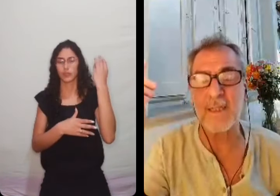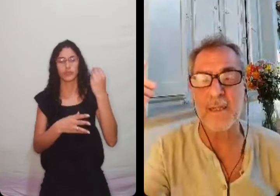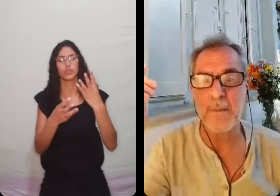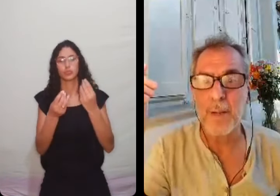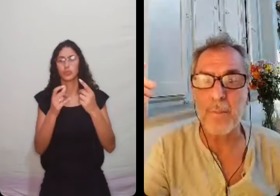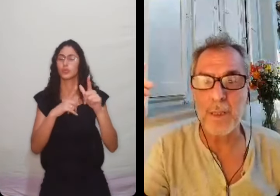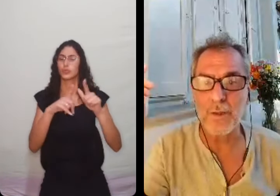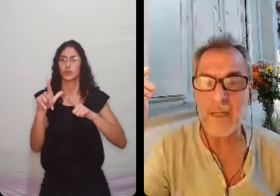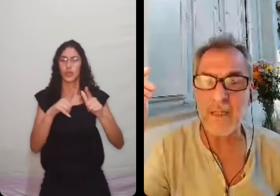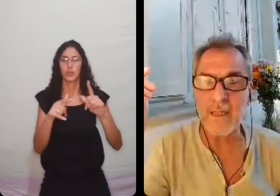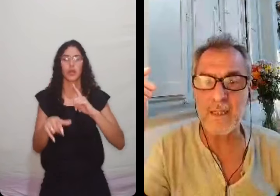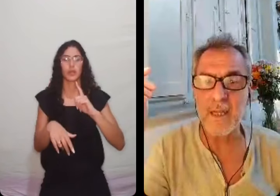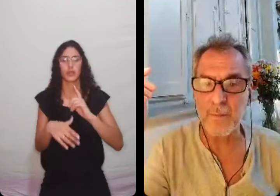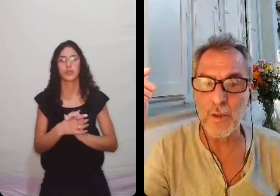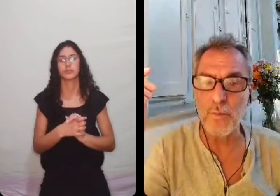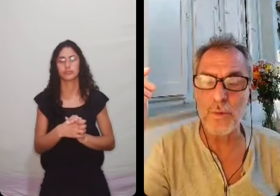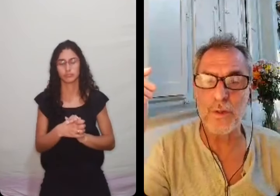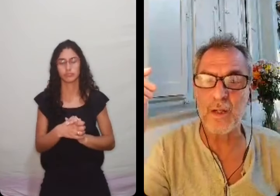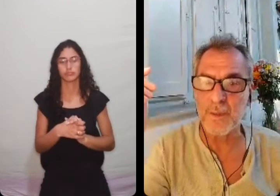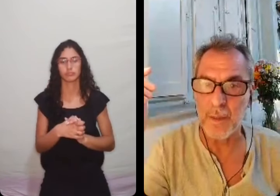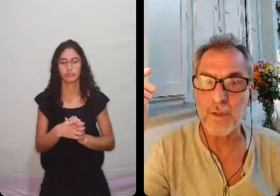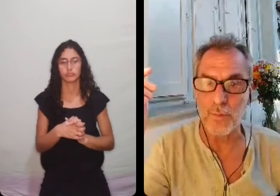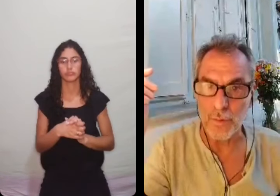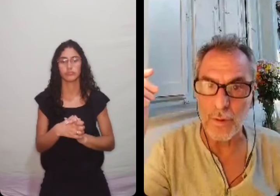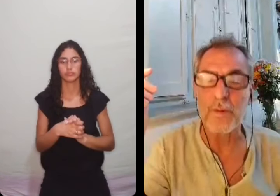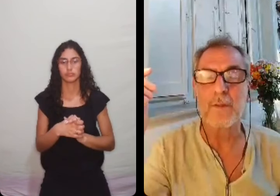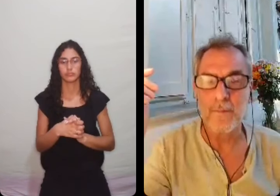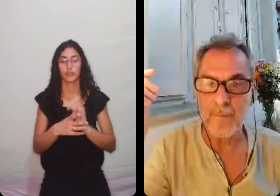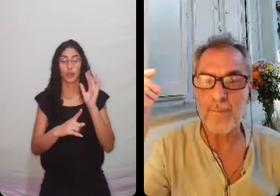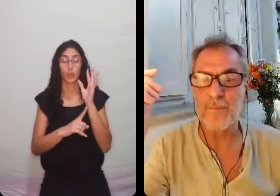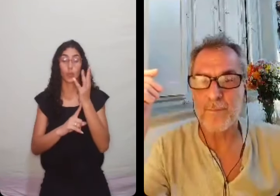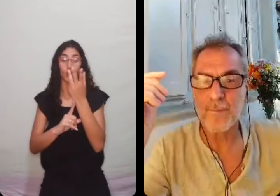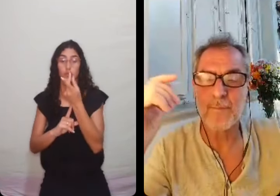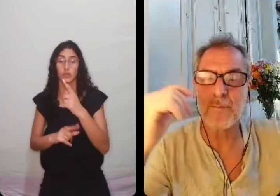artistas. Para mim, dois artistas que admiro muito e que respeito muito.